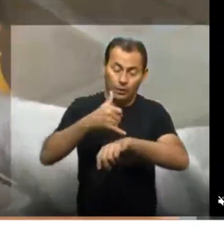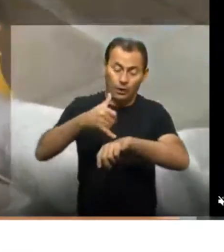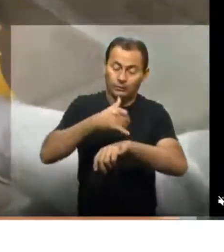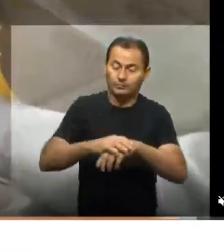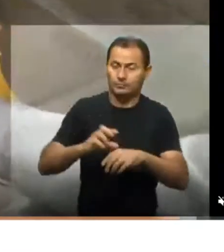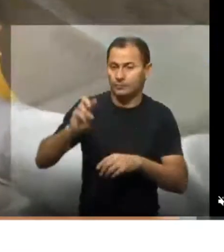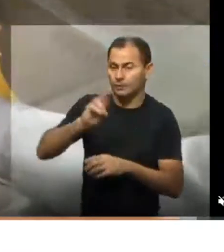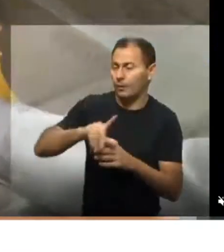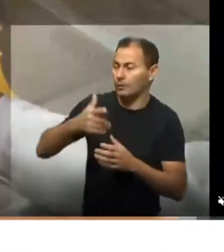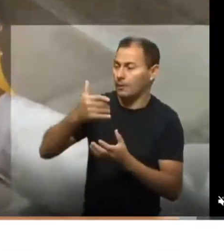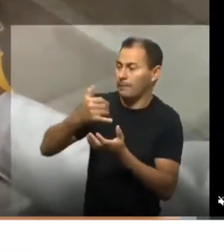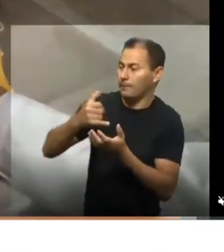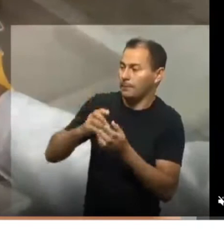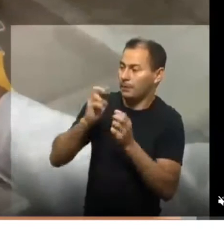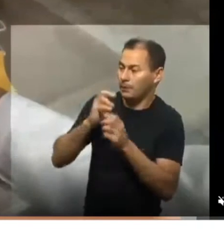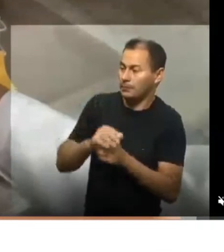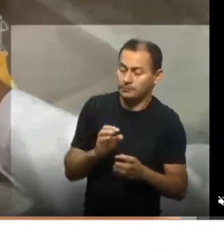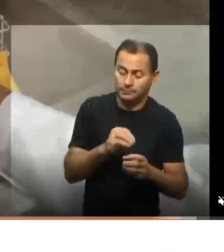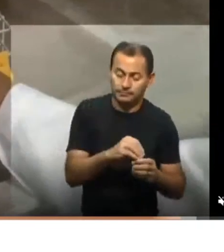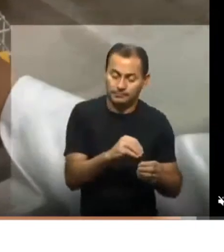E agora eu vou pegar